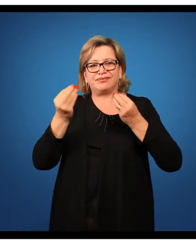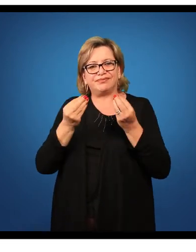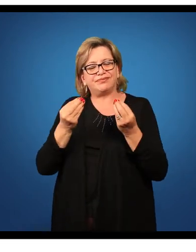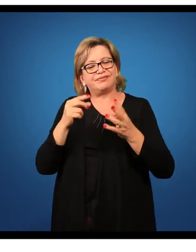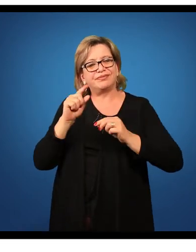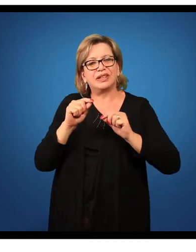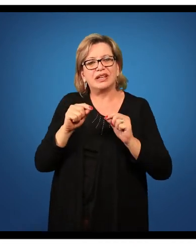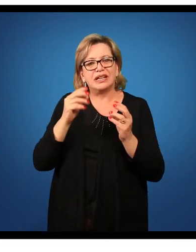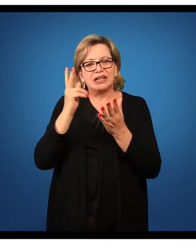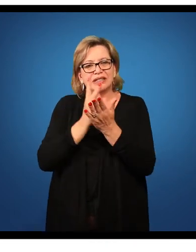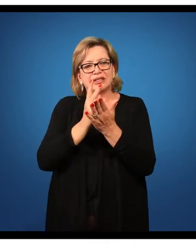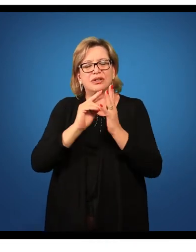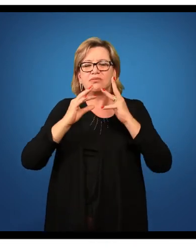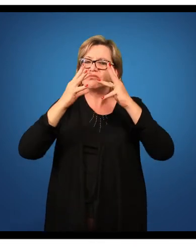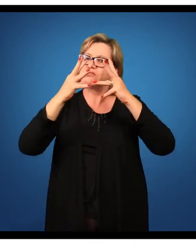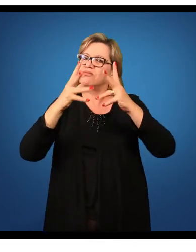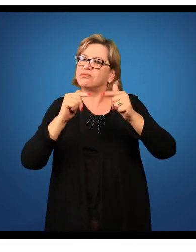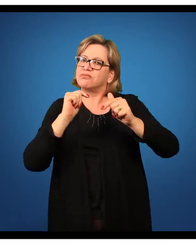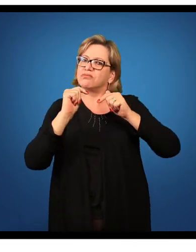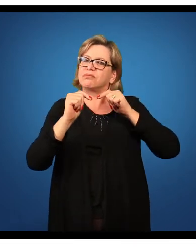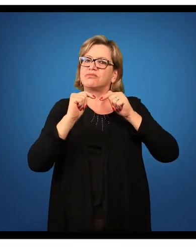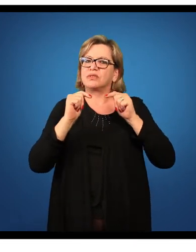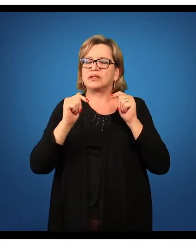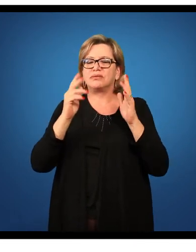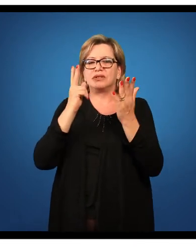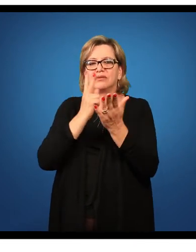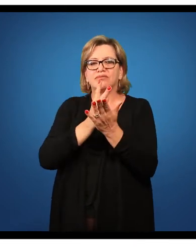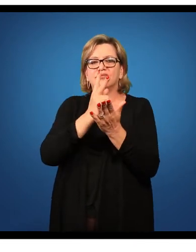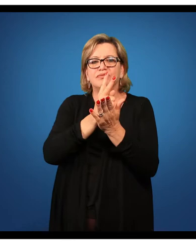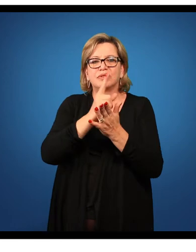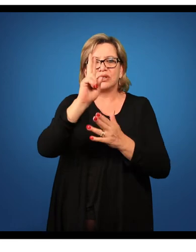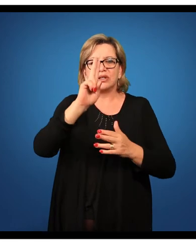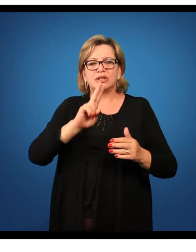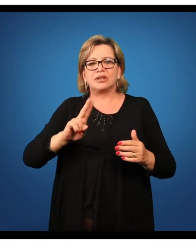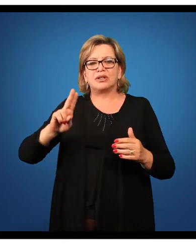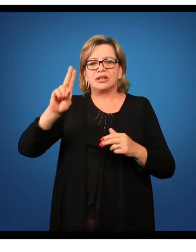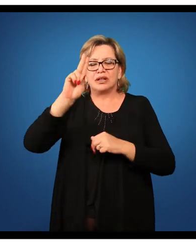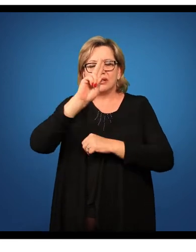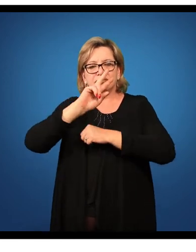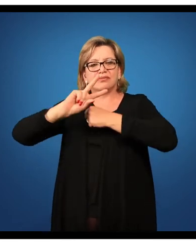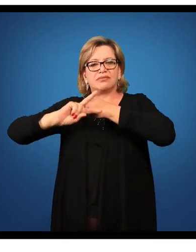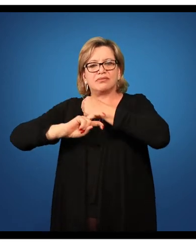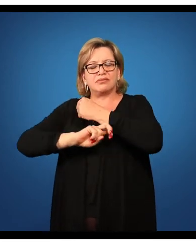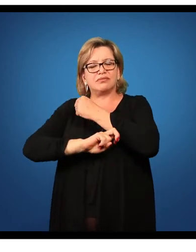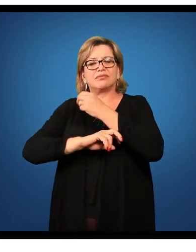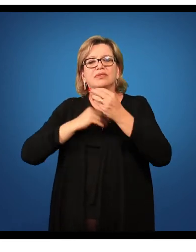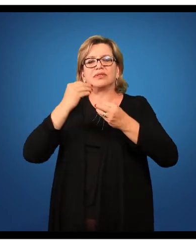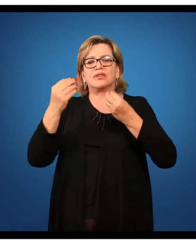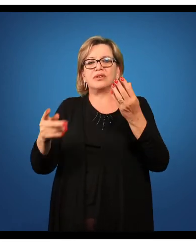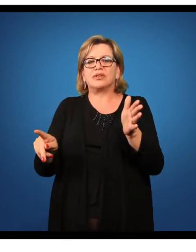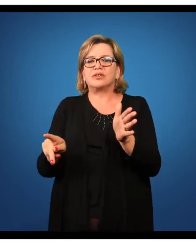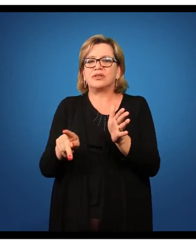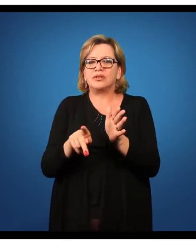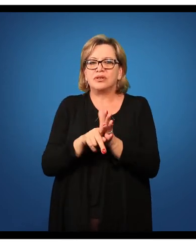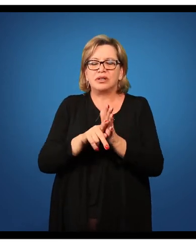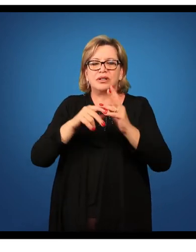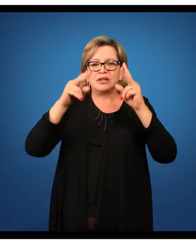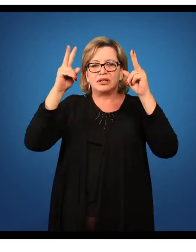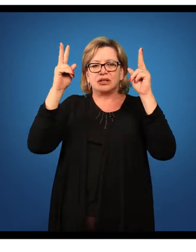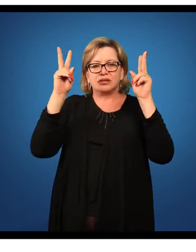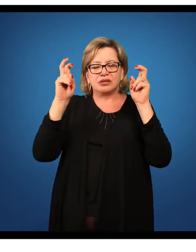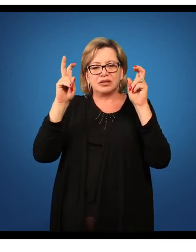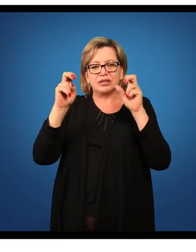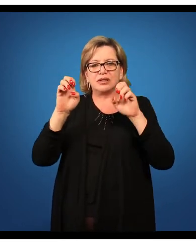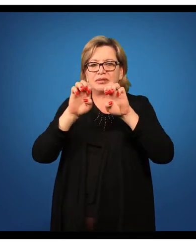seja tá todo o nosso trabalho e estaria voltado para as concepções para o trabalho com os nossos conteúdos